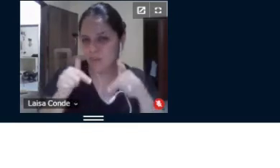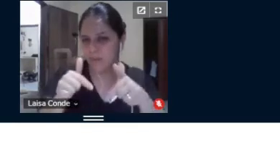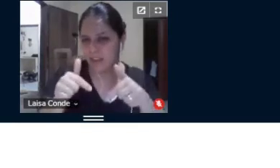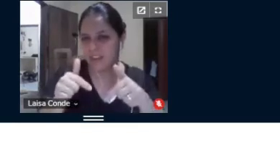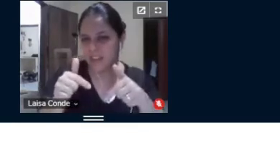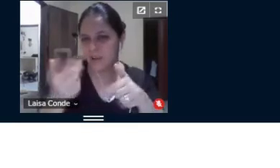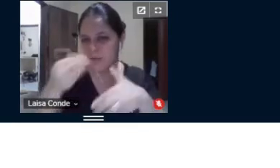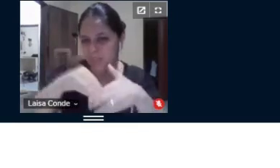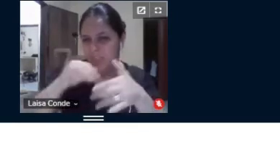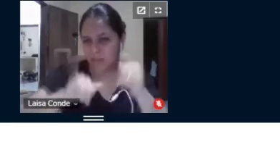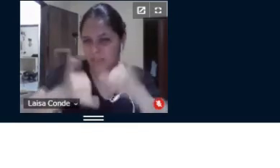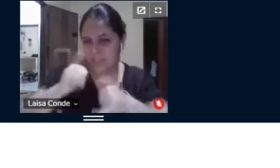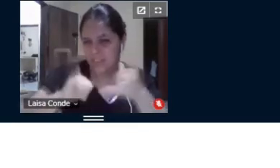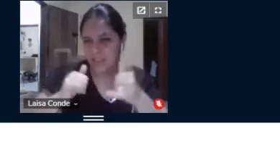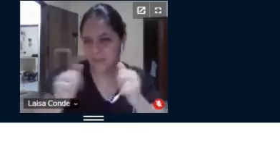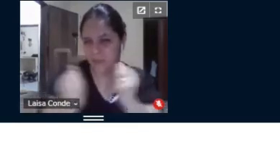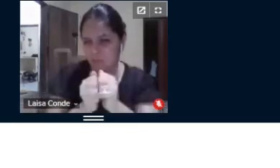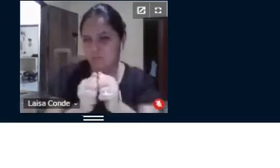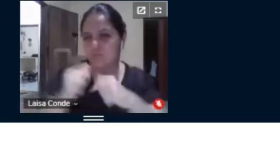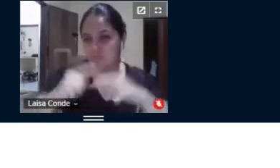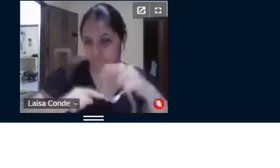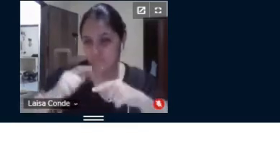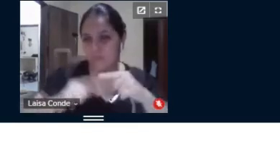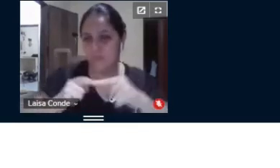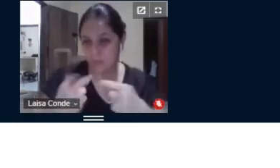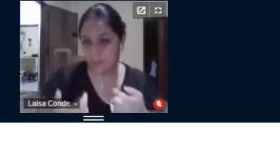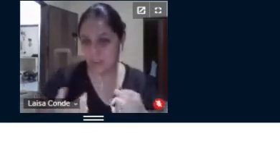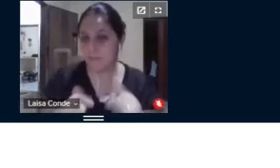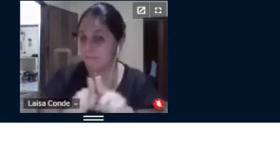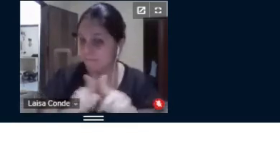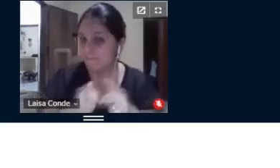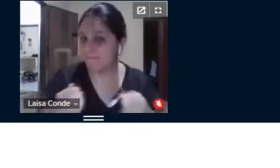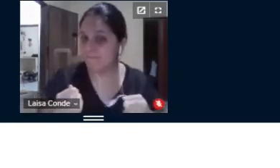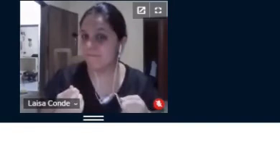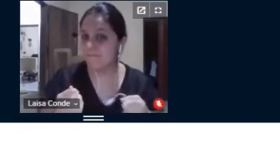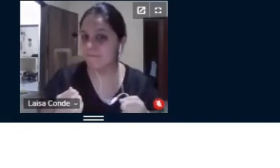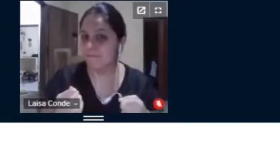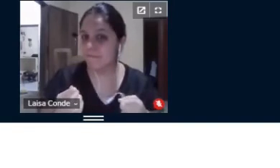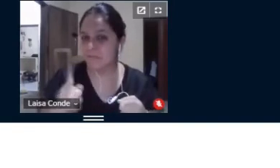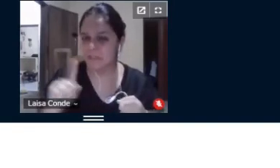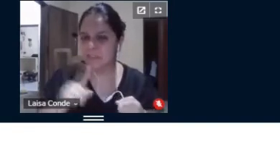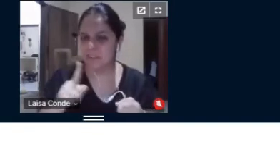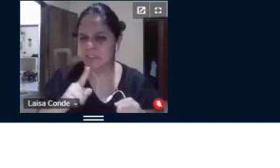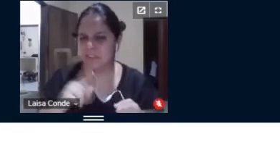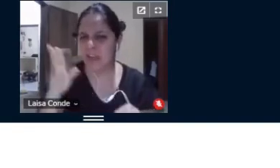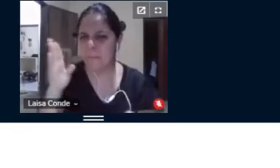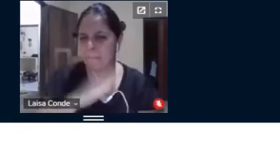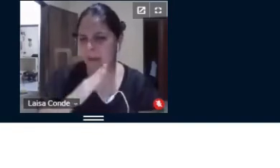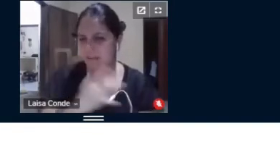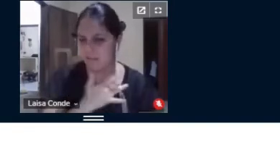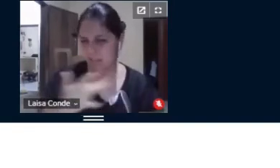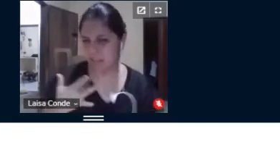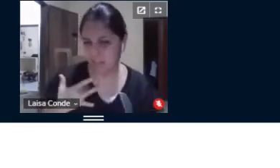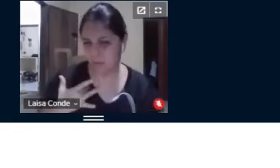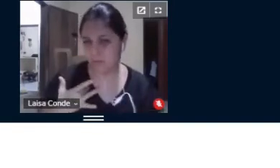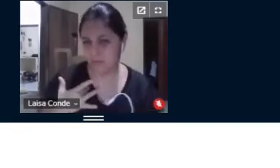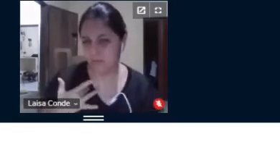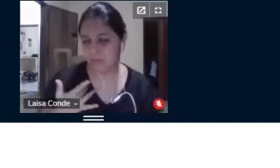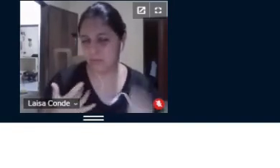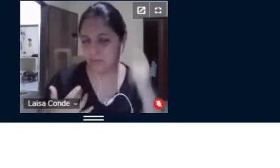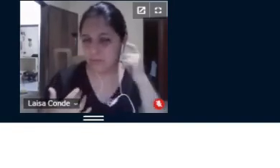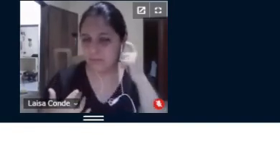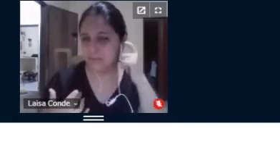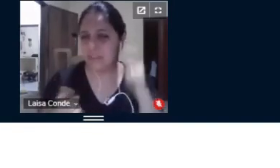meu material, tá? Que não seja tóxico e que tenha odor